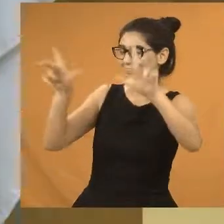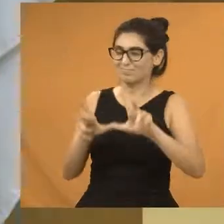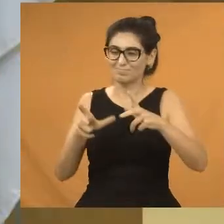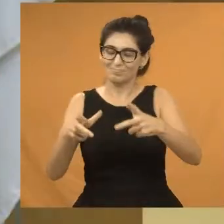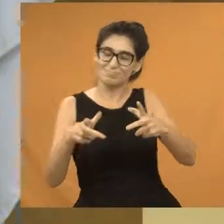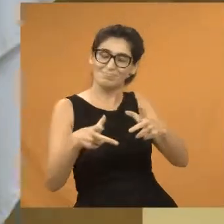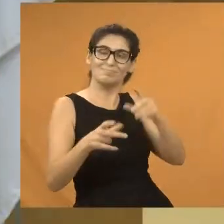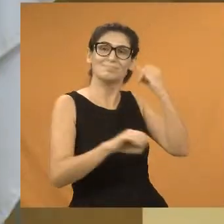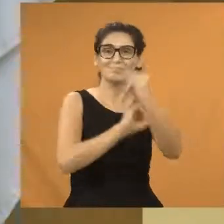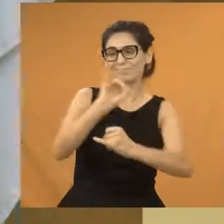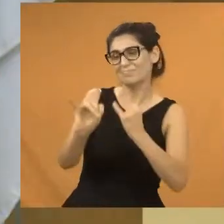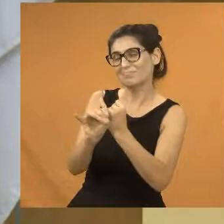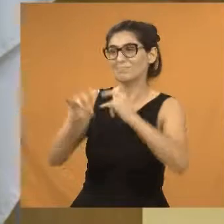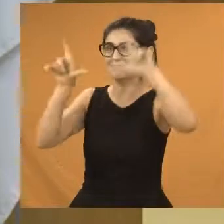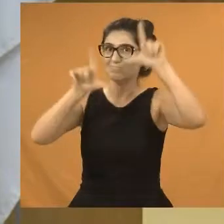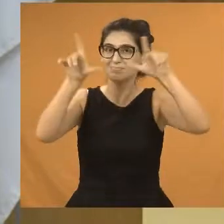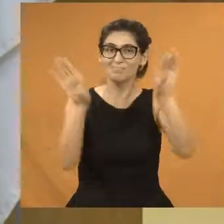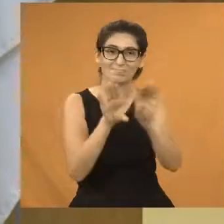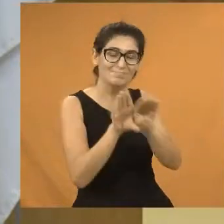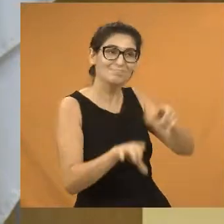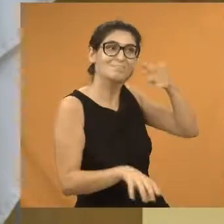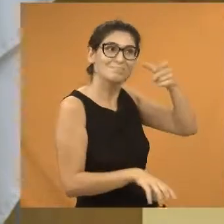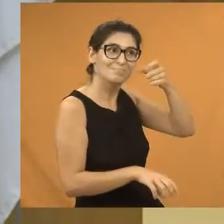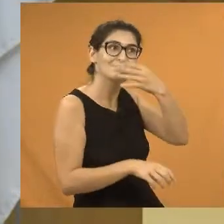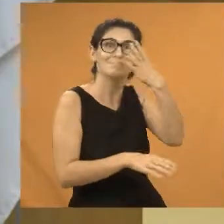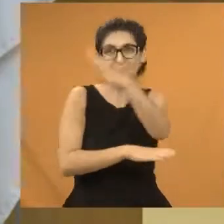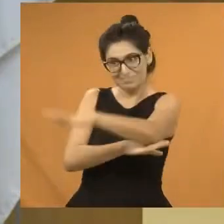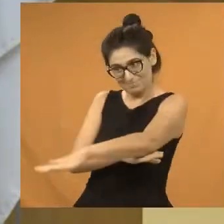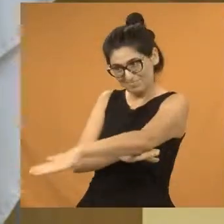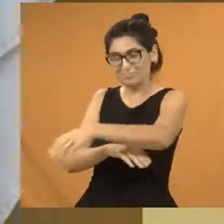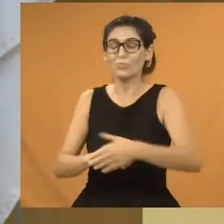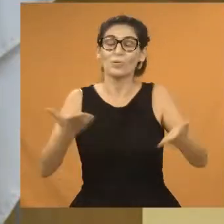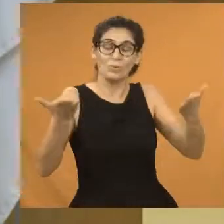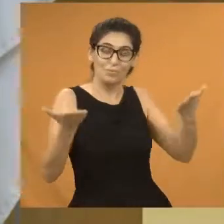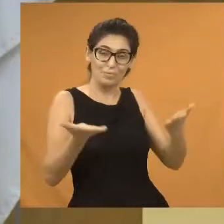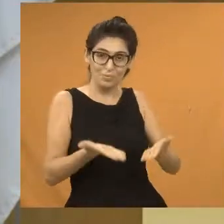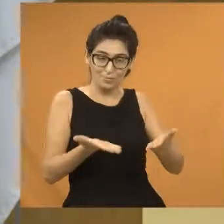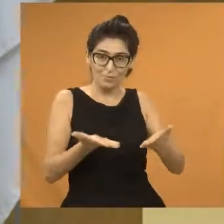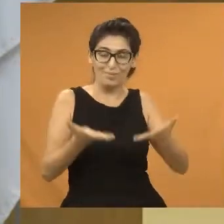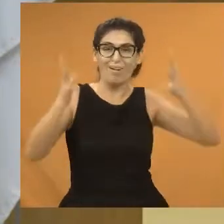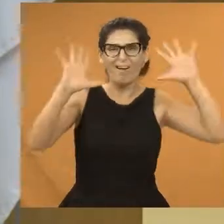através da internet e da TV. Bom, quero hoje